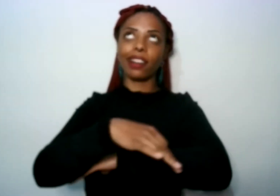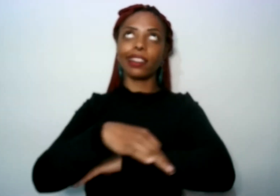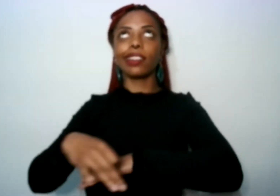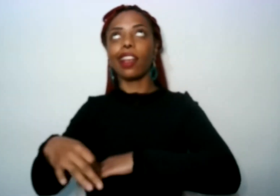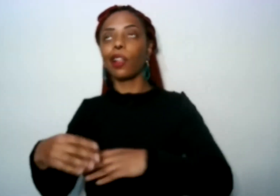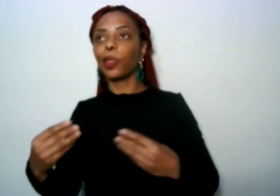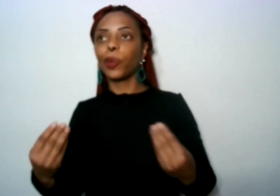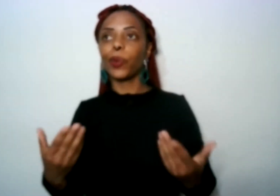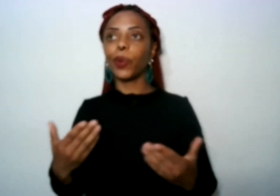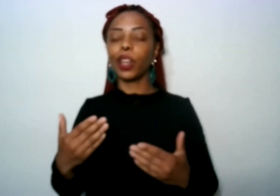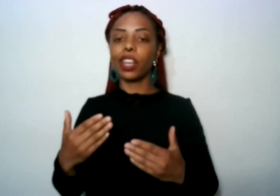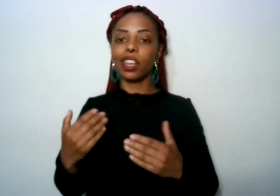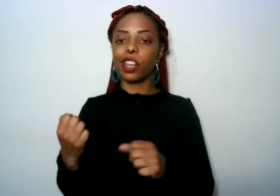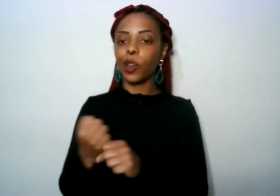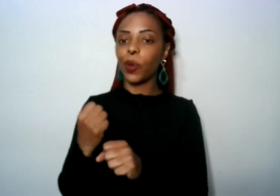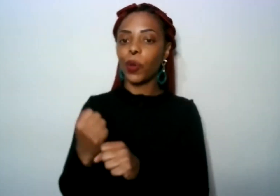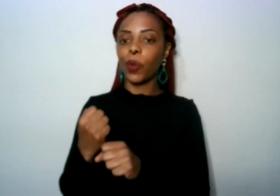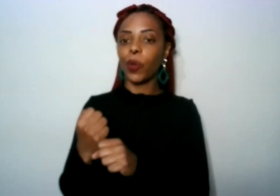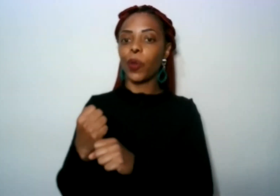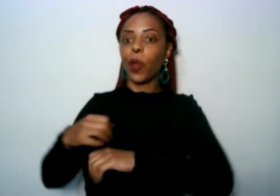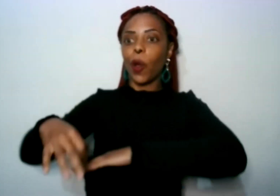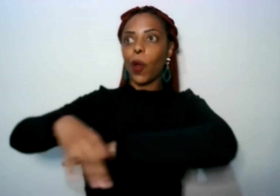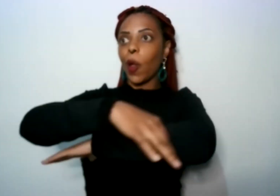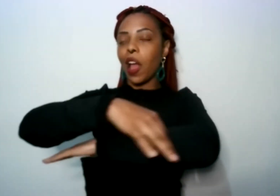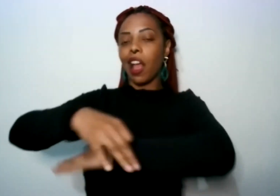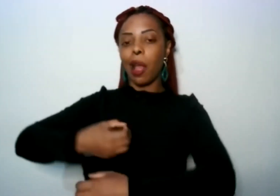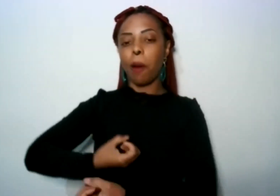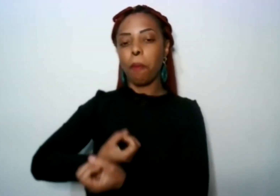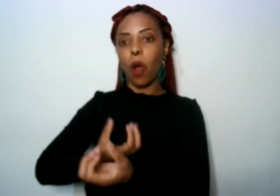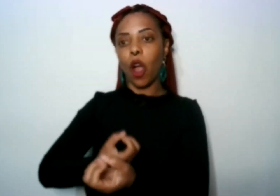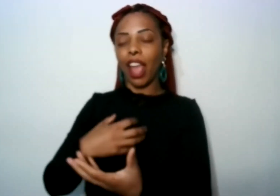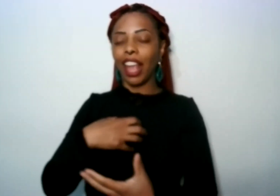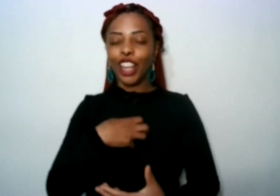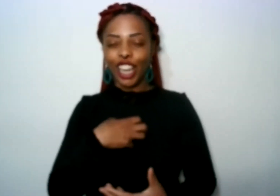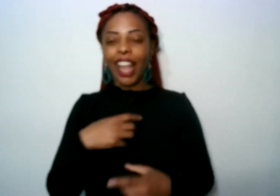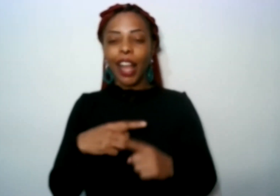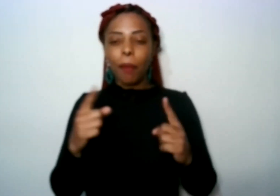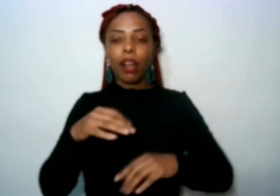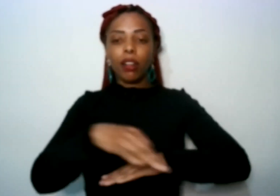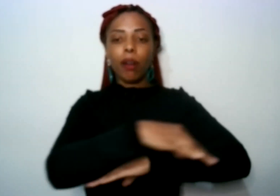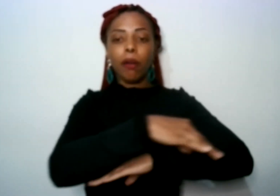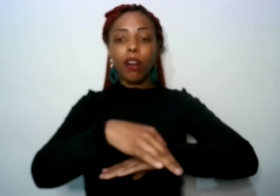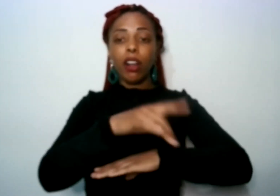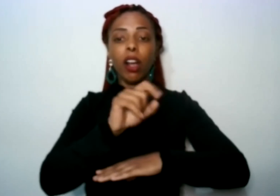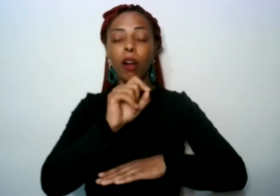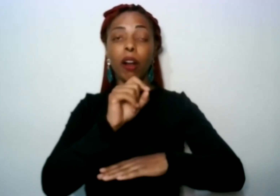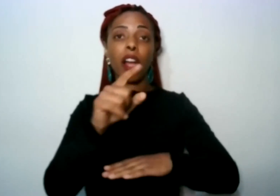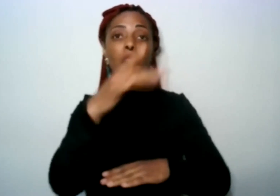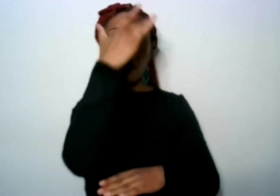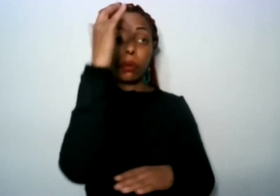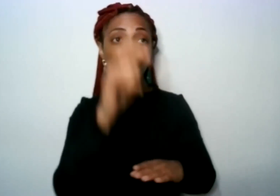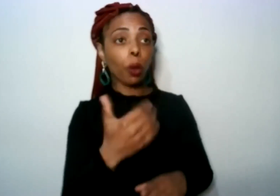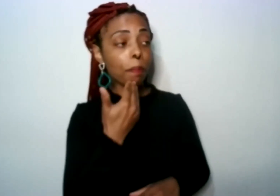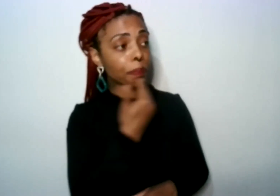que fazia a arquitetura poética né vamos dizer assim mas uma arquitetura que o cliente demandava né